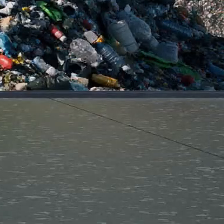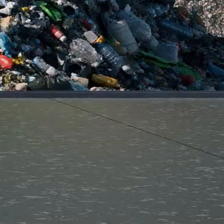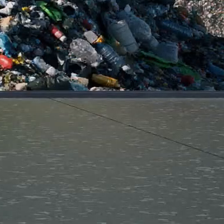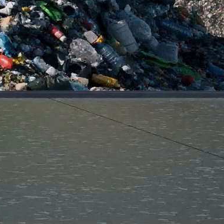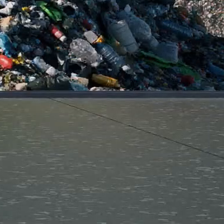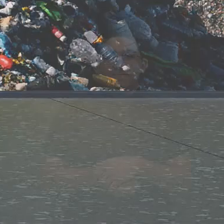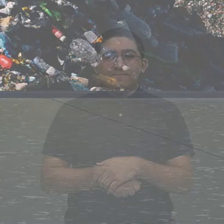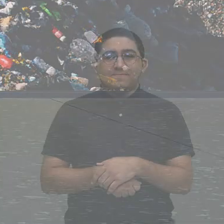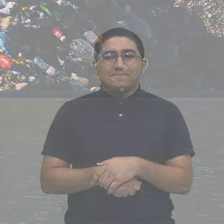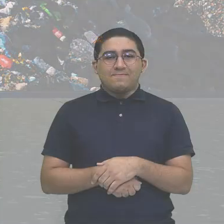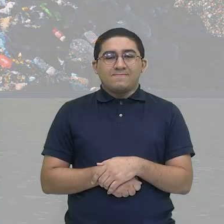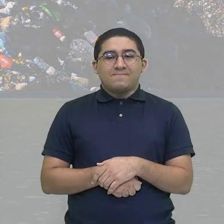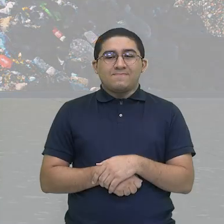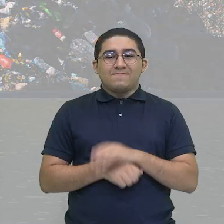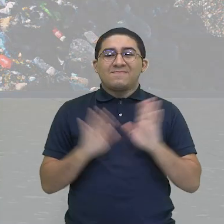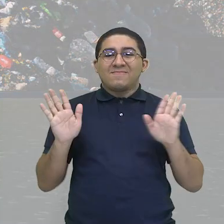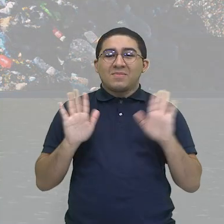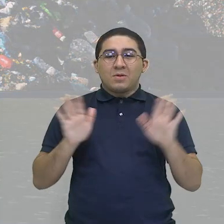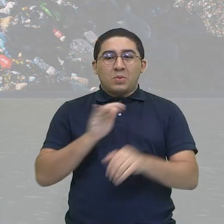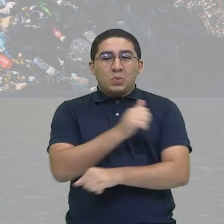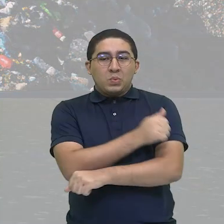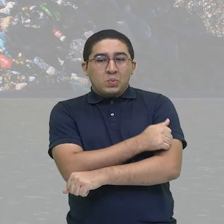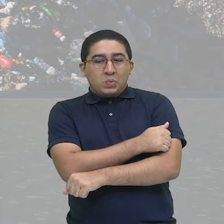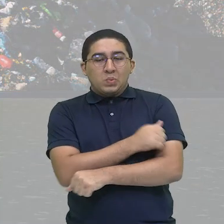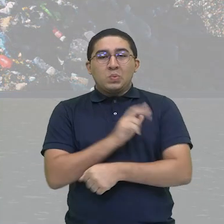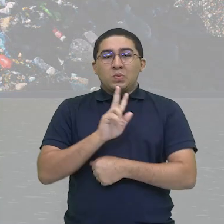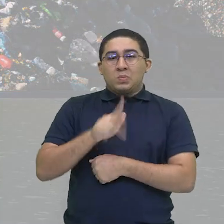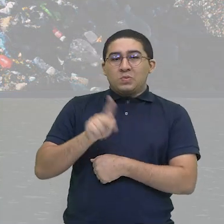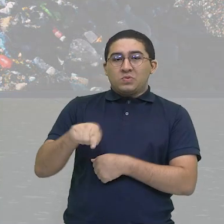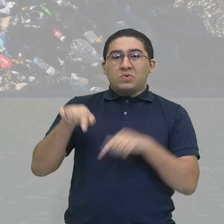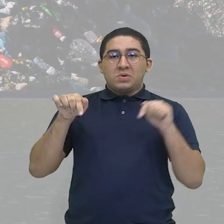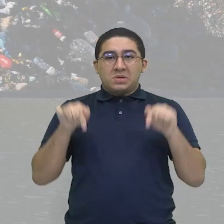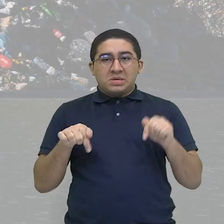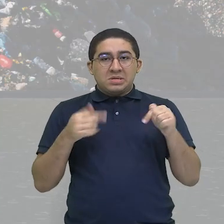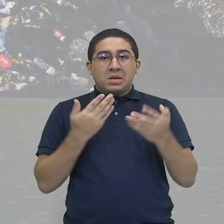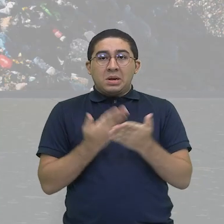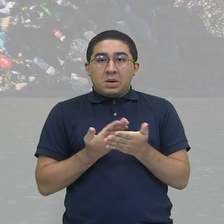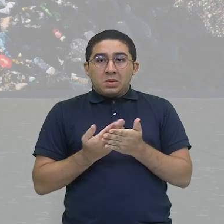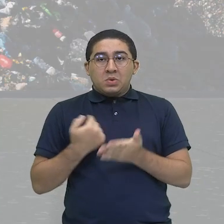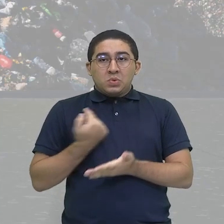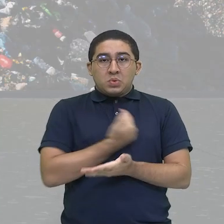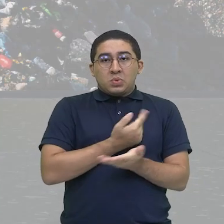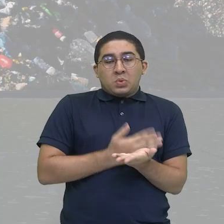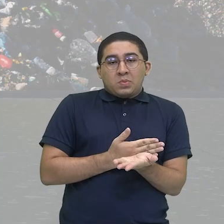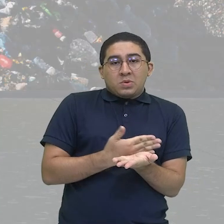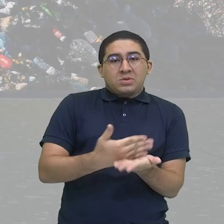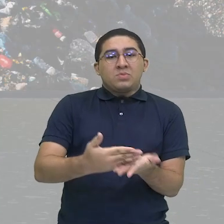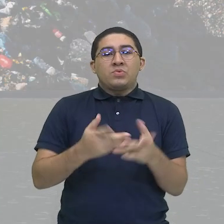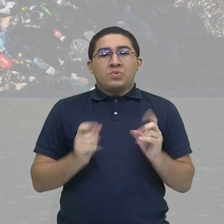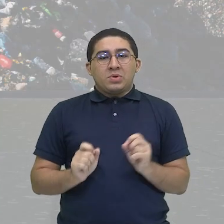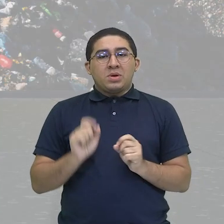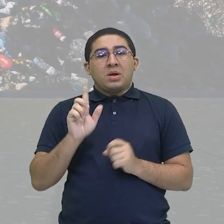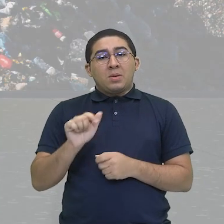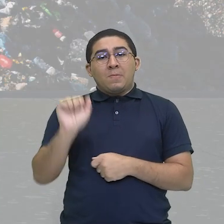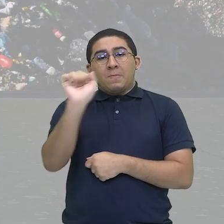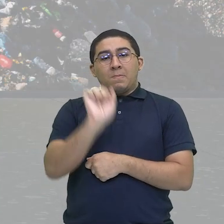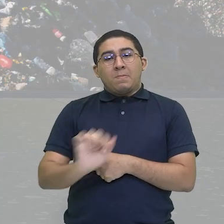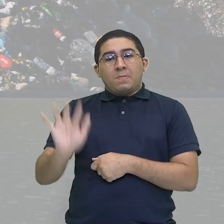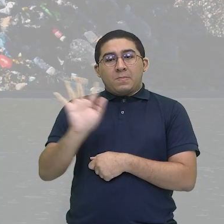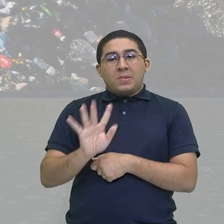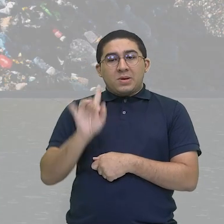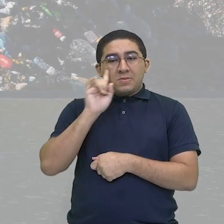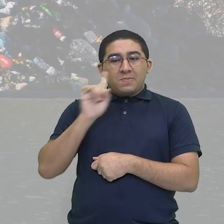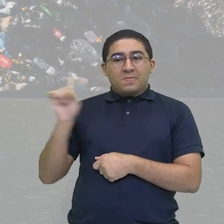Olá, alunos, olá, professores. Então, aqui nessa nossa aula, nós começamos essa aula com essa